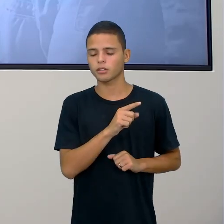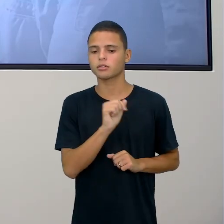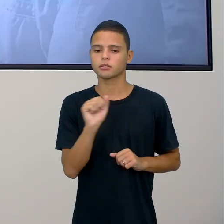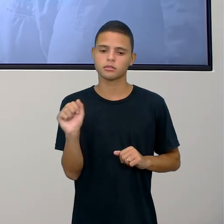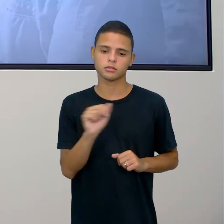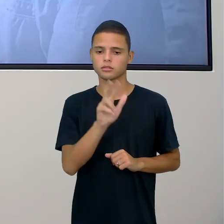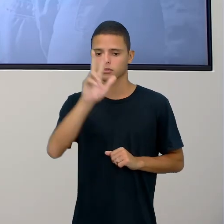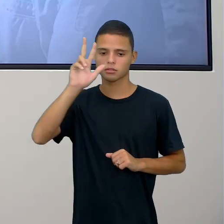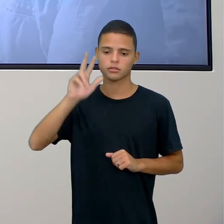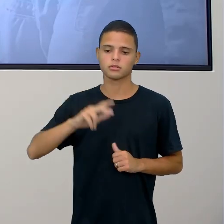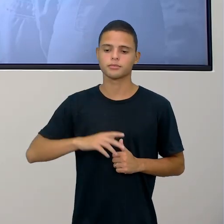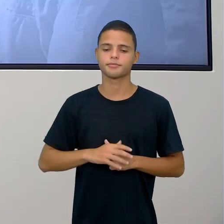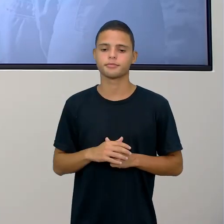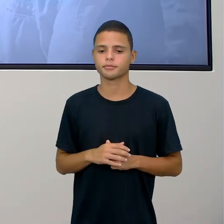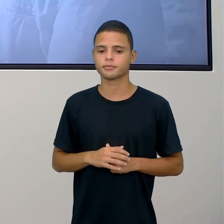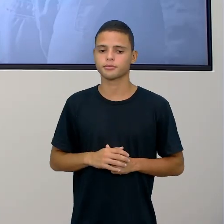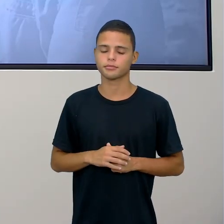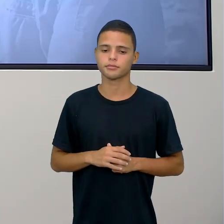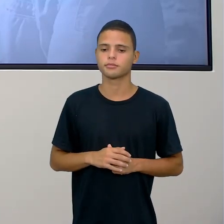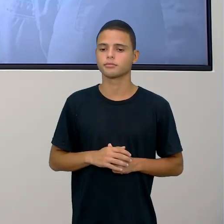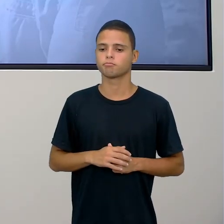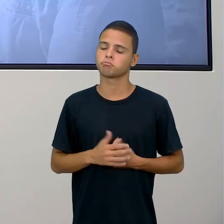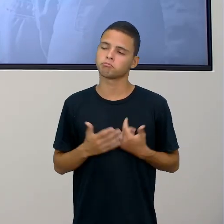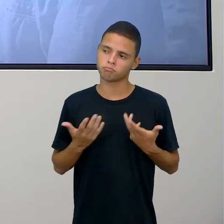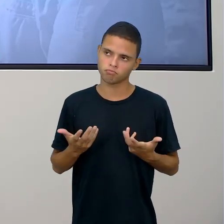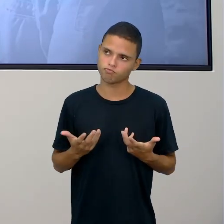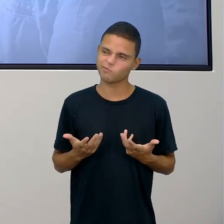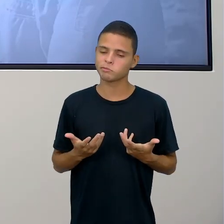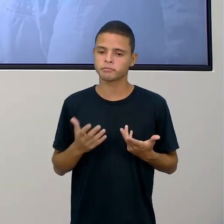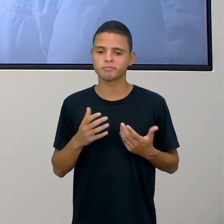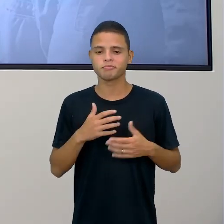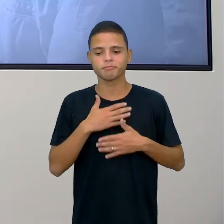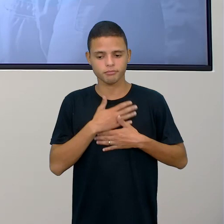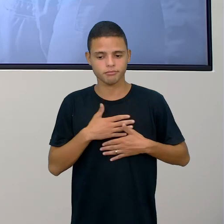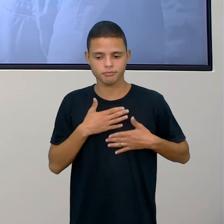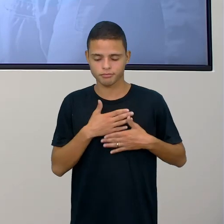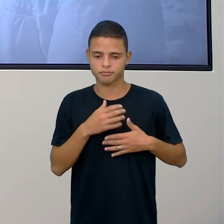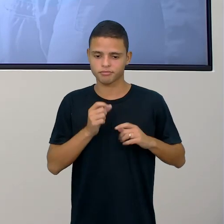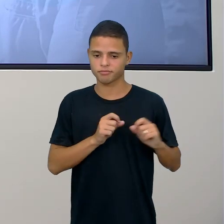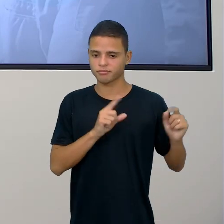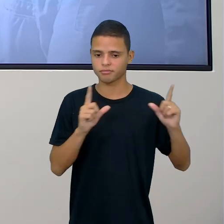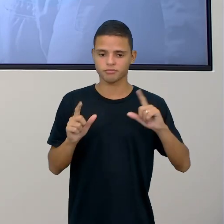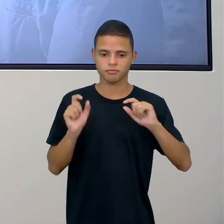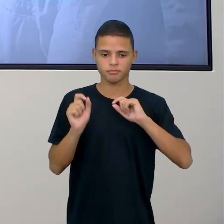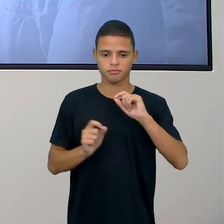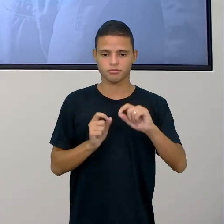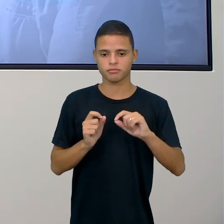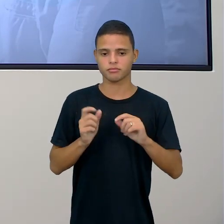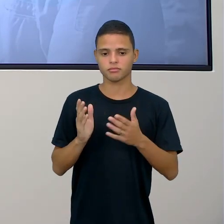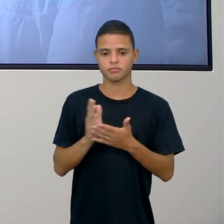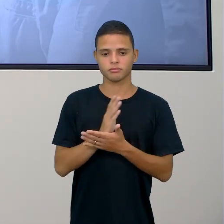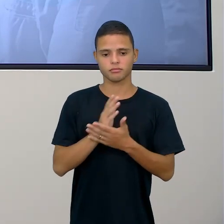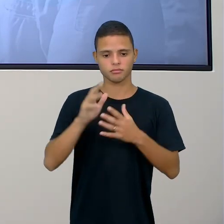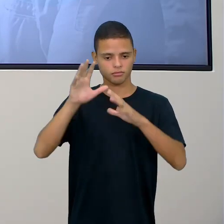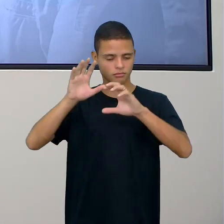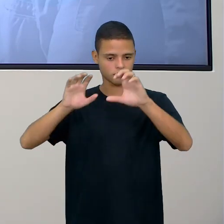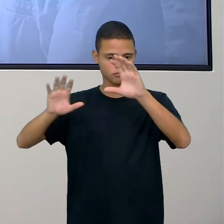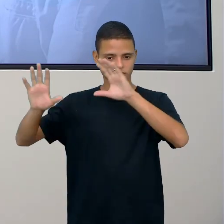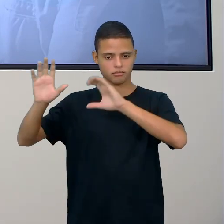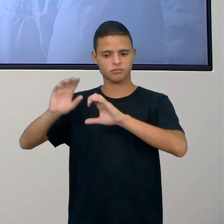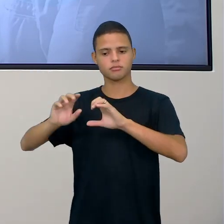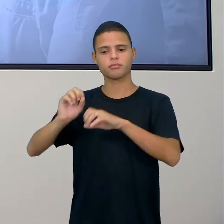rico. E o que eu gostaria de, então, enfatizar é que a questão climática e ambiental ela está